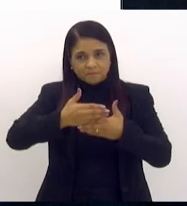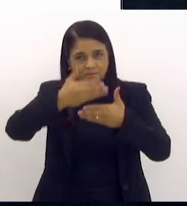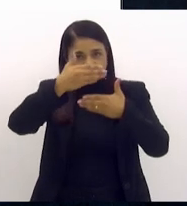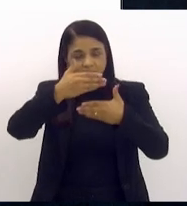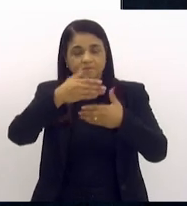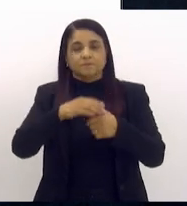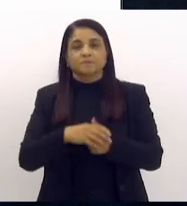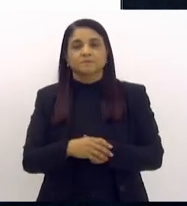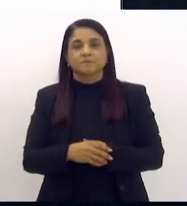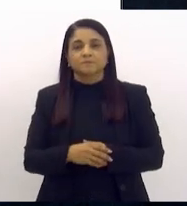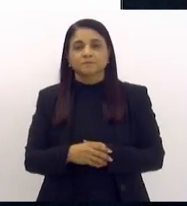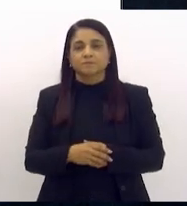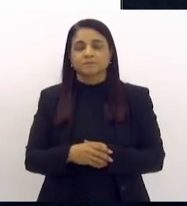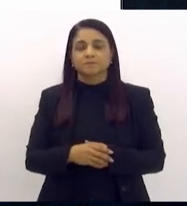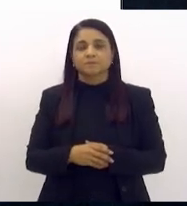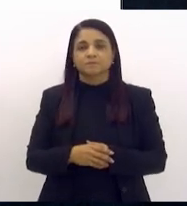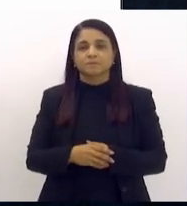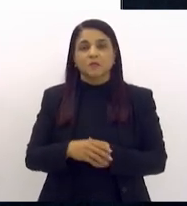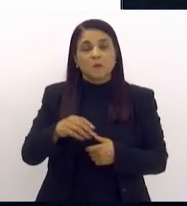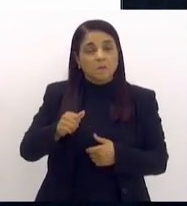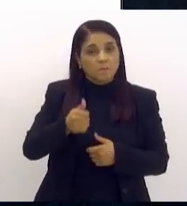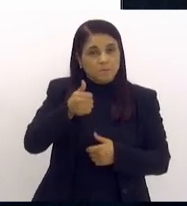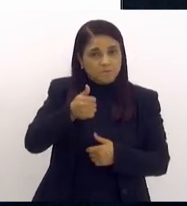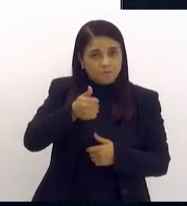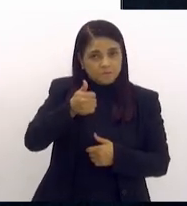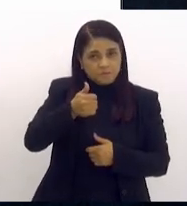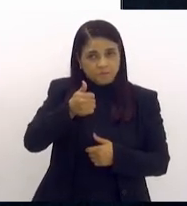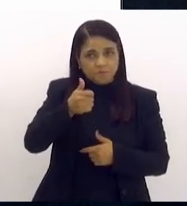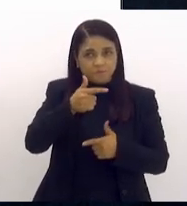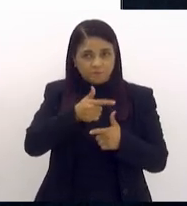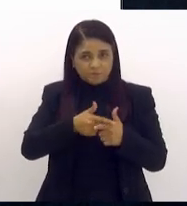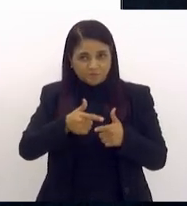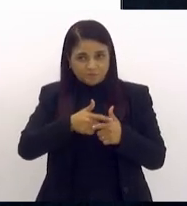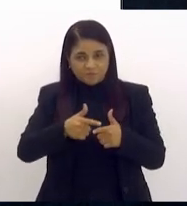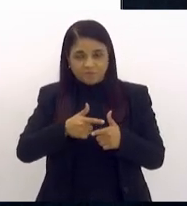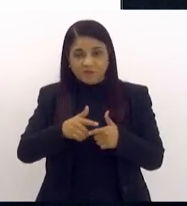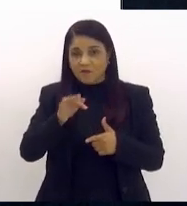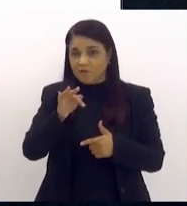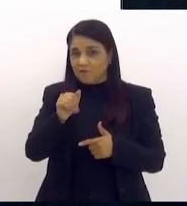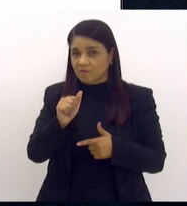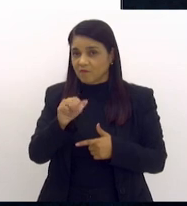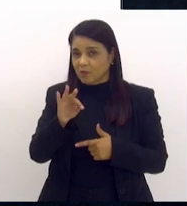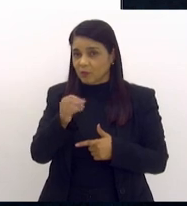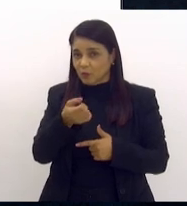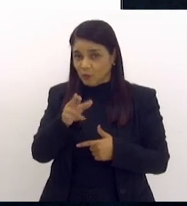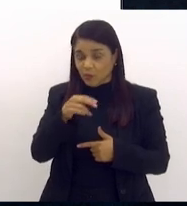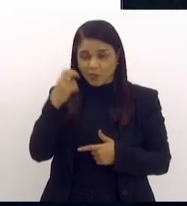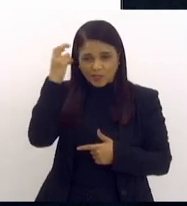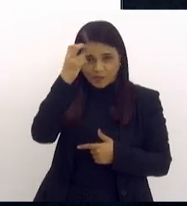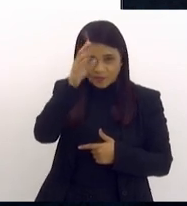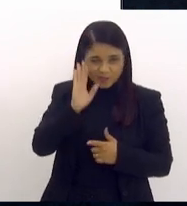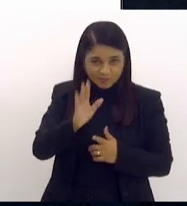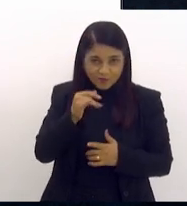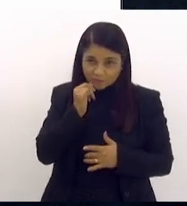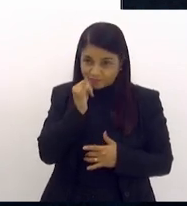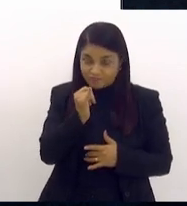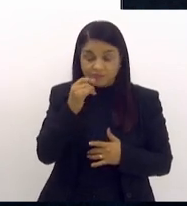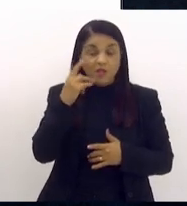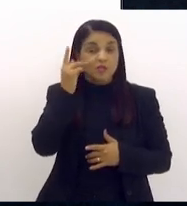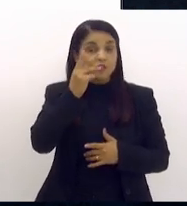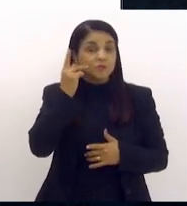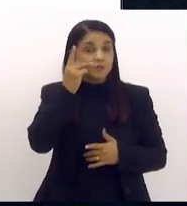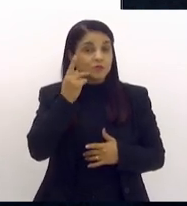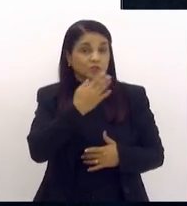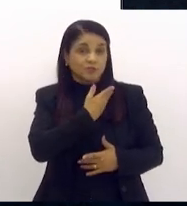próximo o primeiro fator E aí a deputada já mencionou né da importância das políticas públicas tá